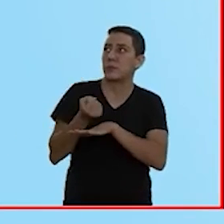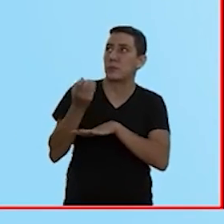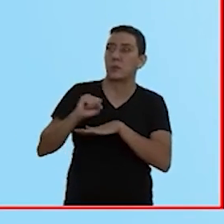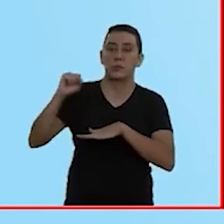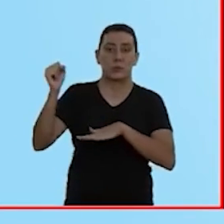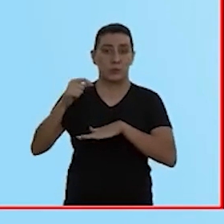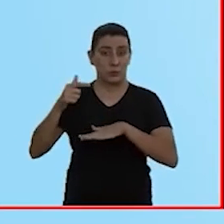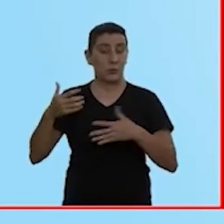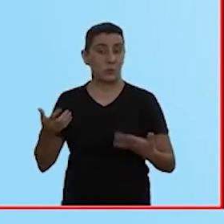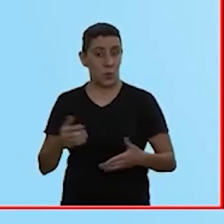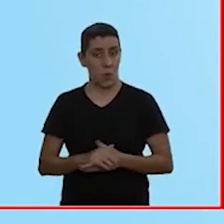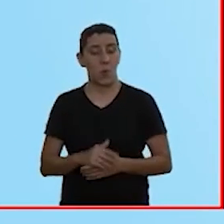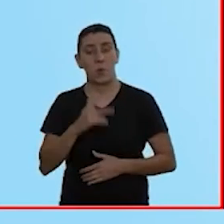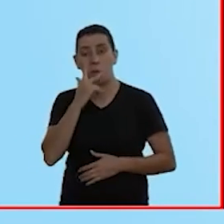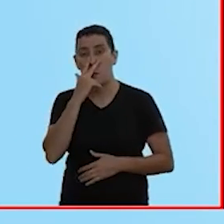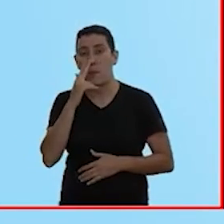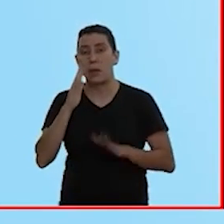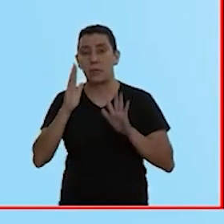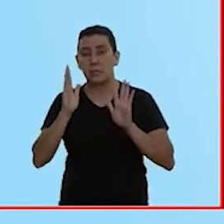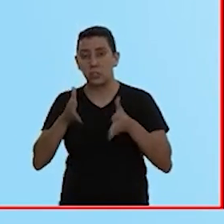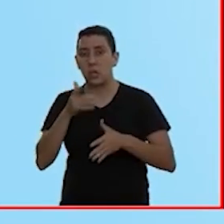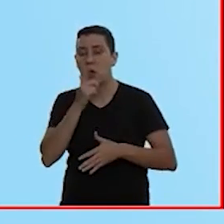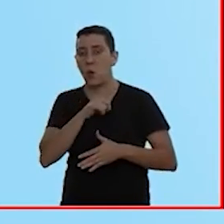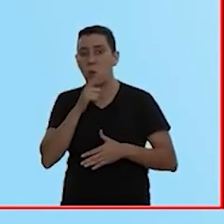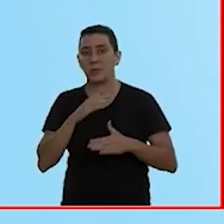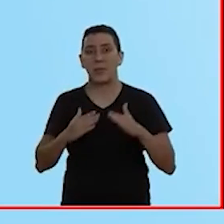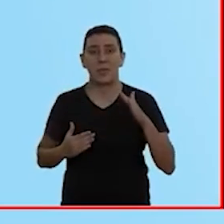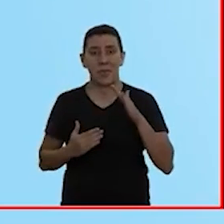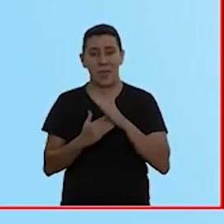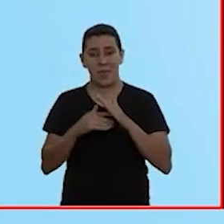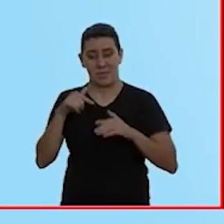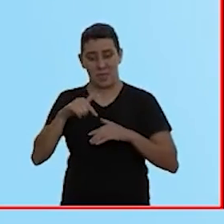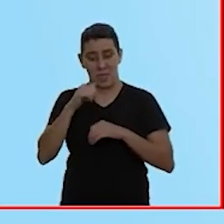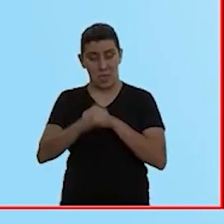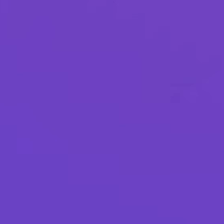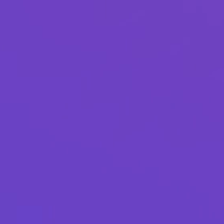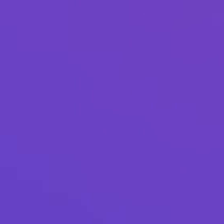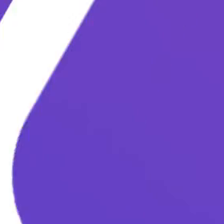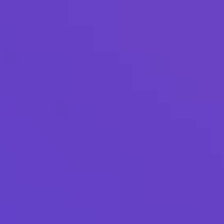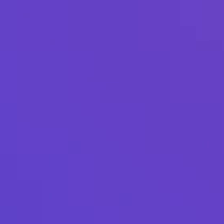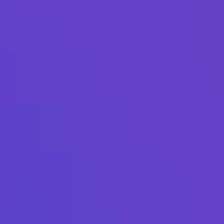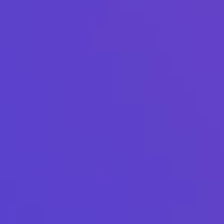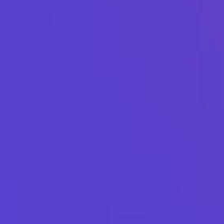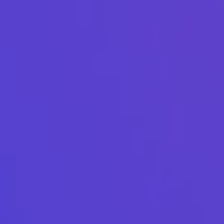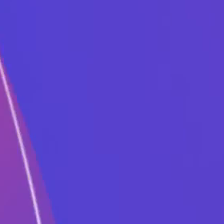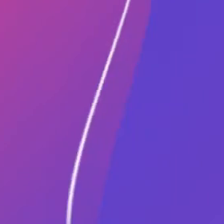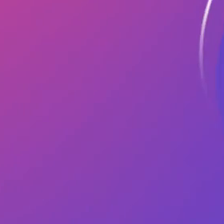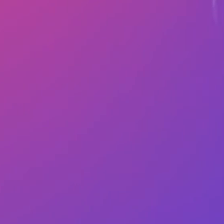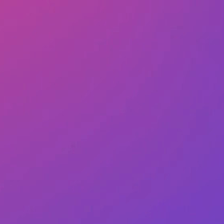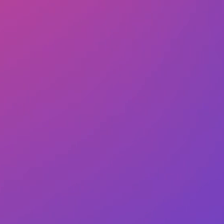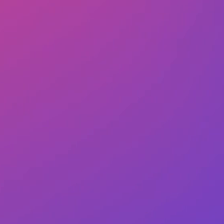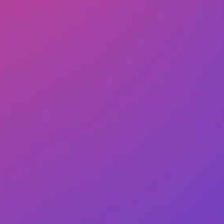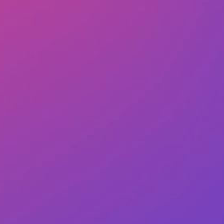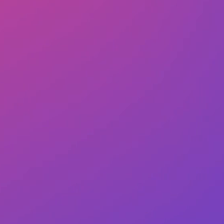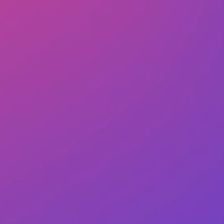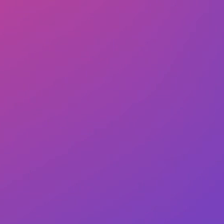mais de 700 gigawatts instalados até o final do ano isso o Mercado Global em